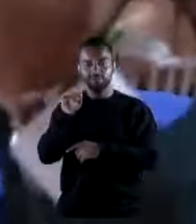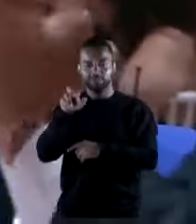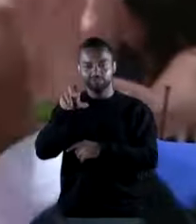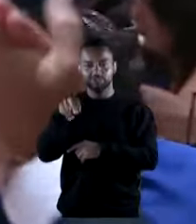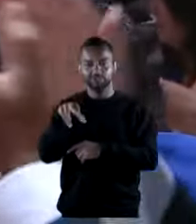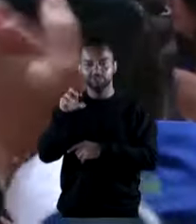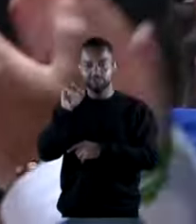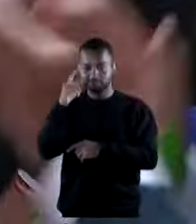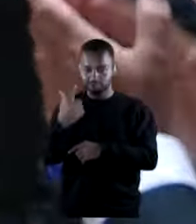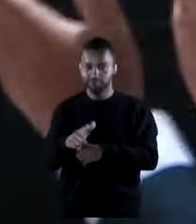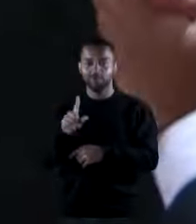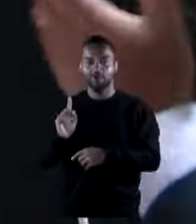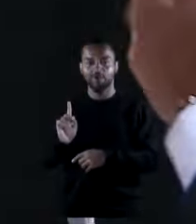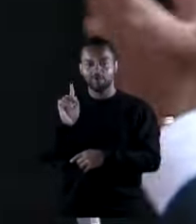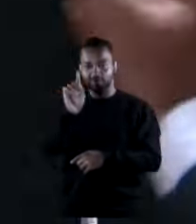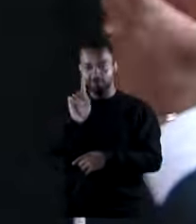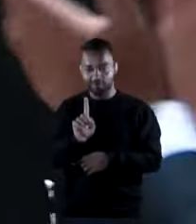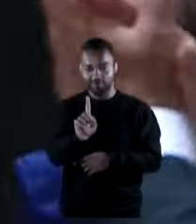nosso palco.